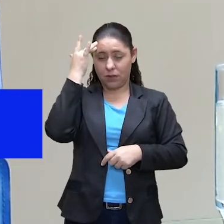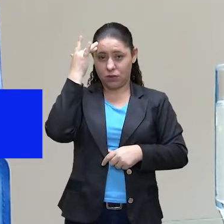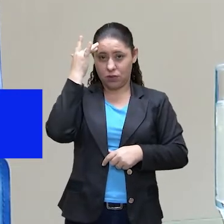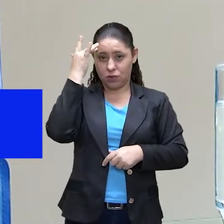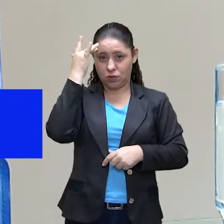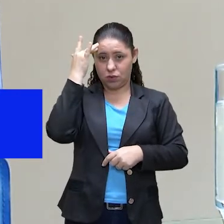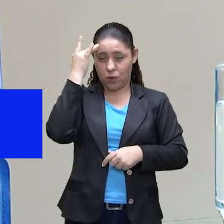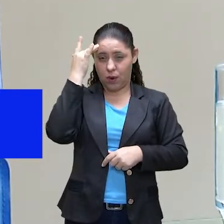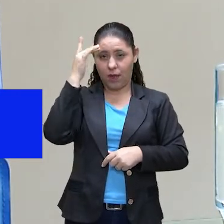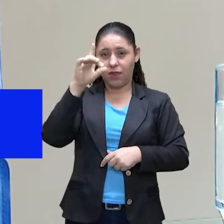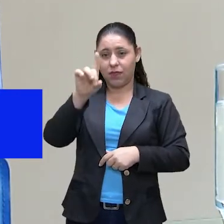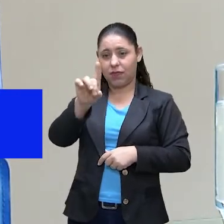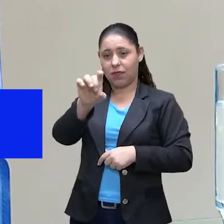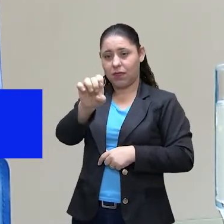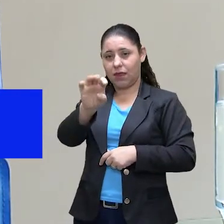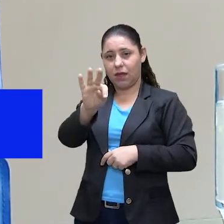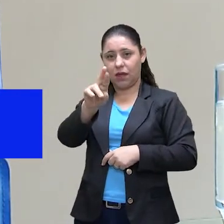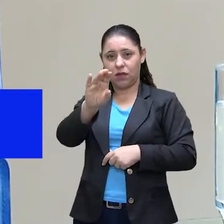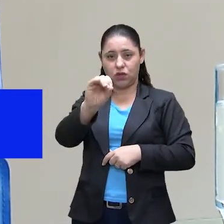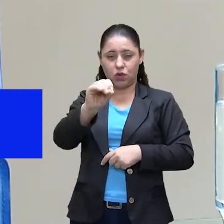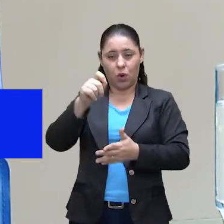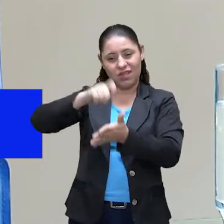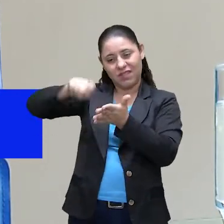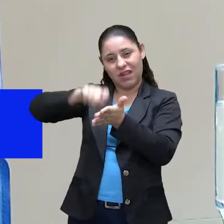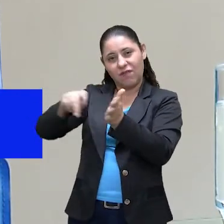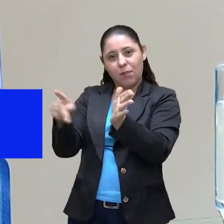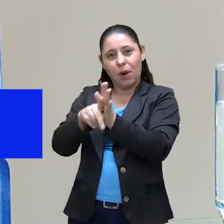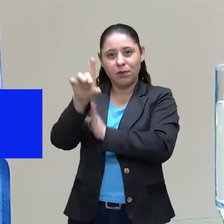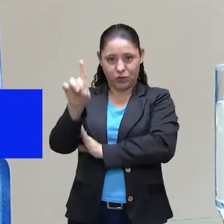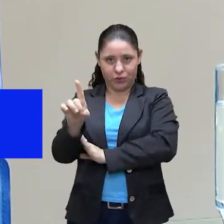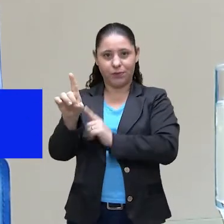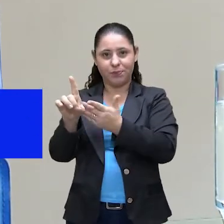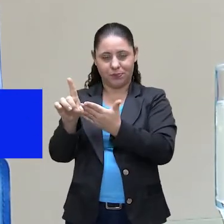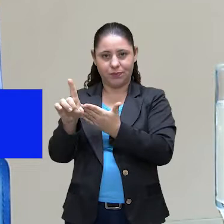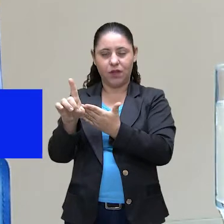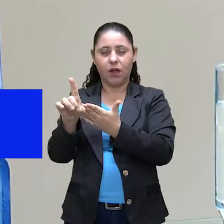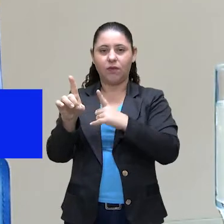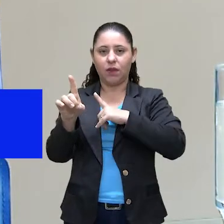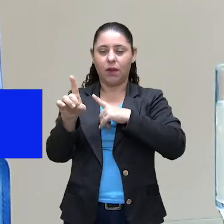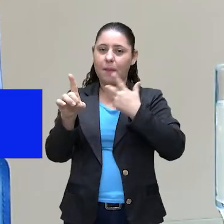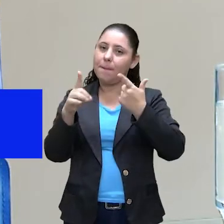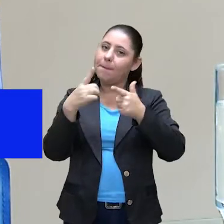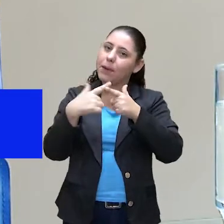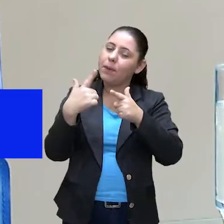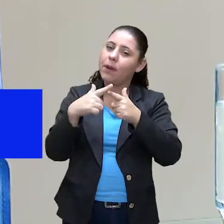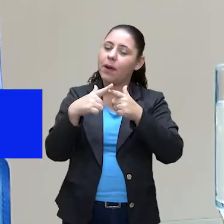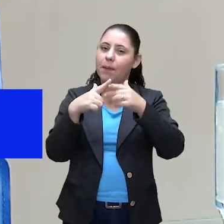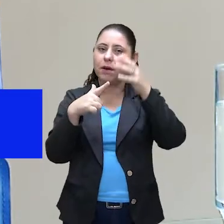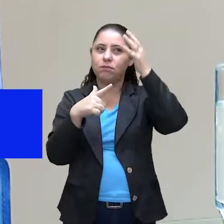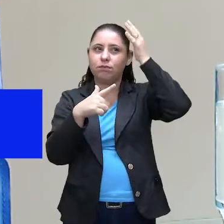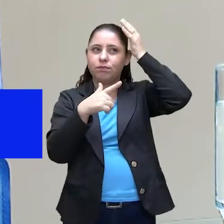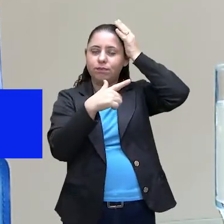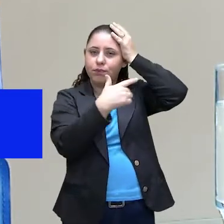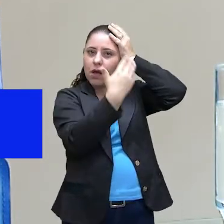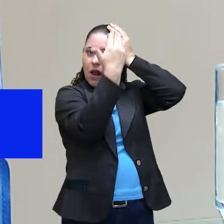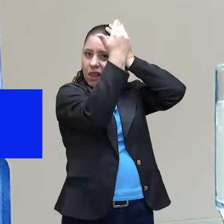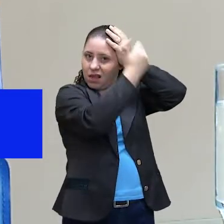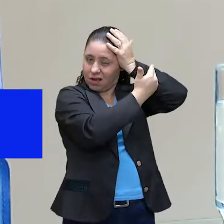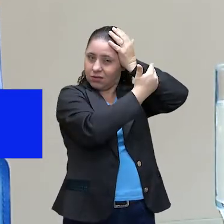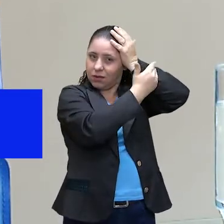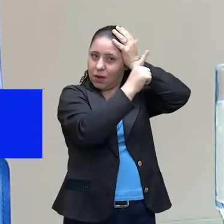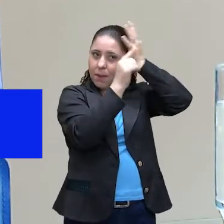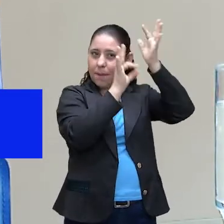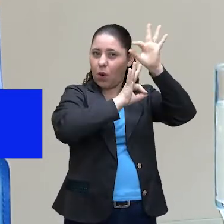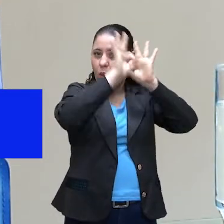no indivíduo dominante, que seria o destro, né? Aí nós teremos as lesões relacionadas com o lado esquerdo, que é o lado